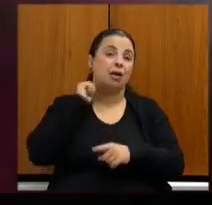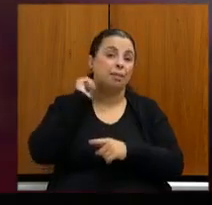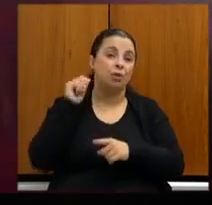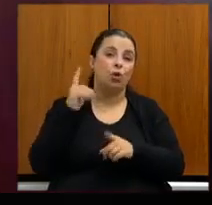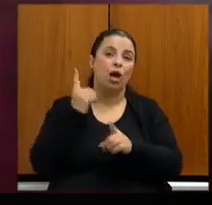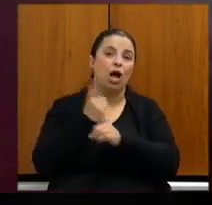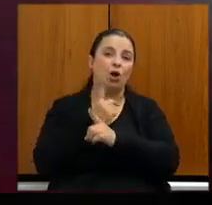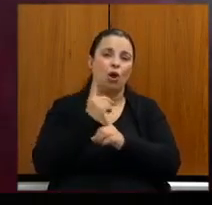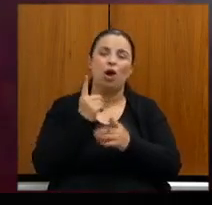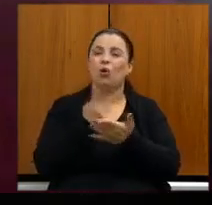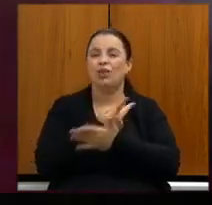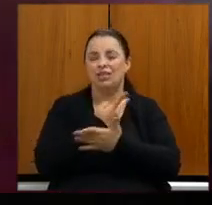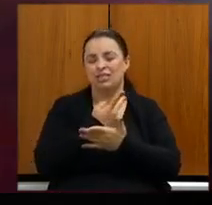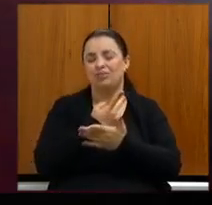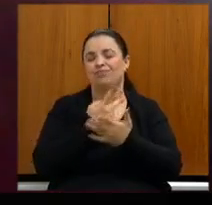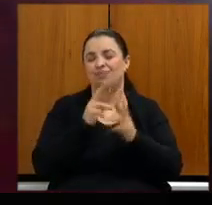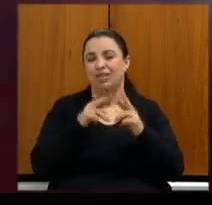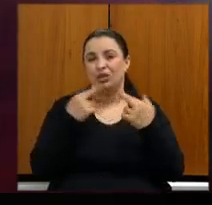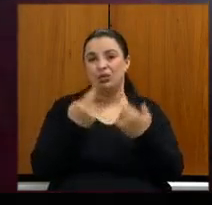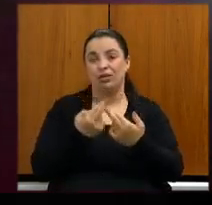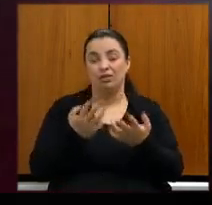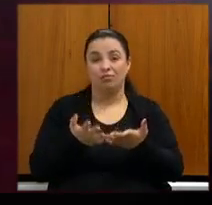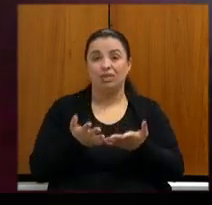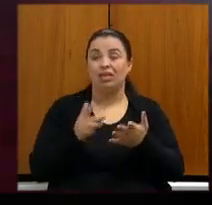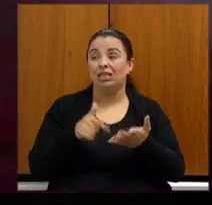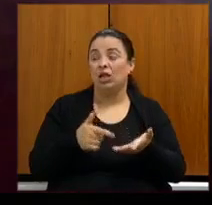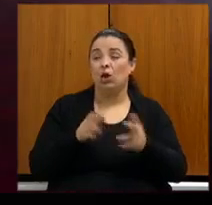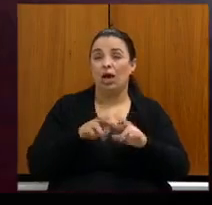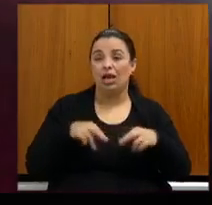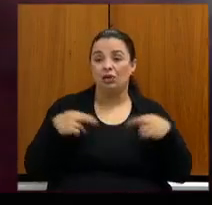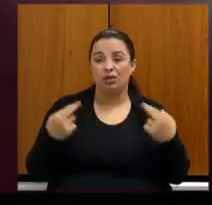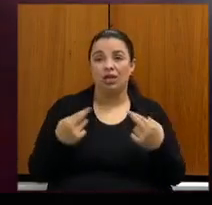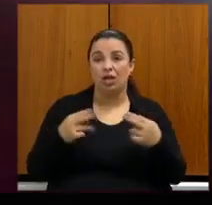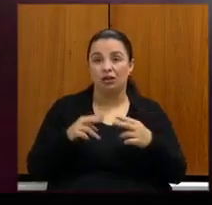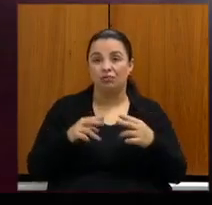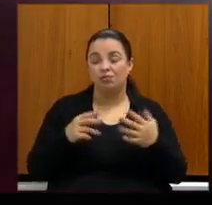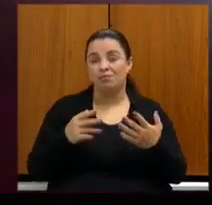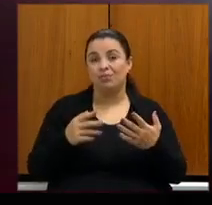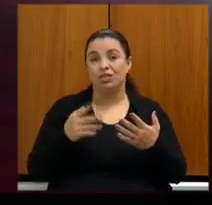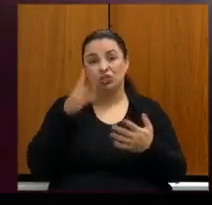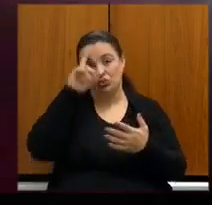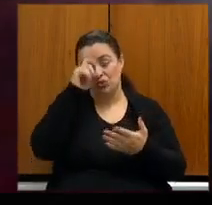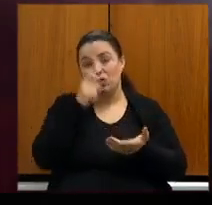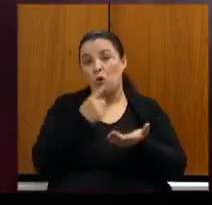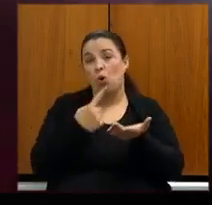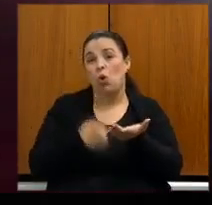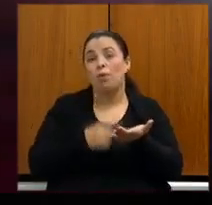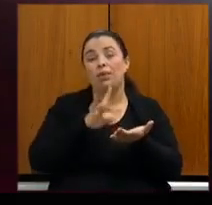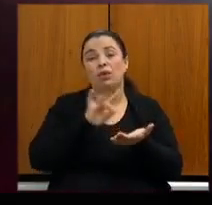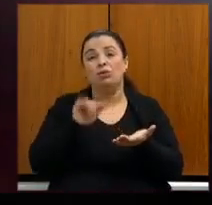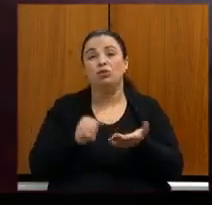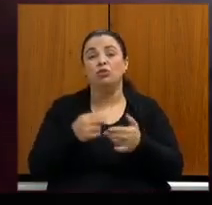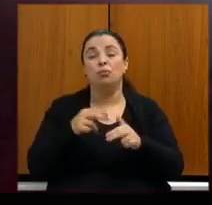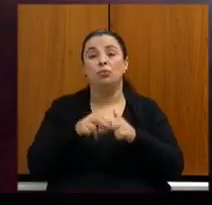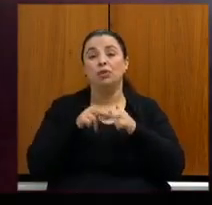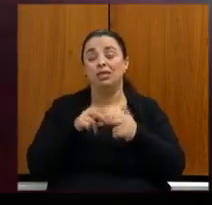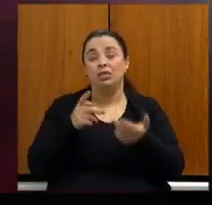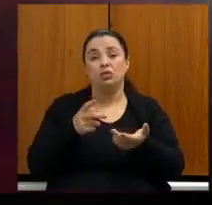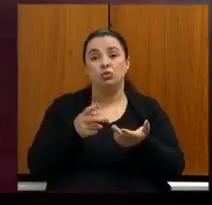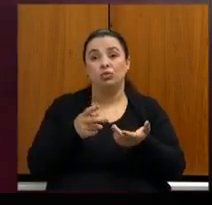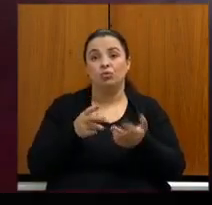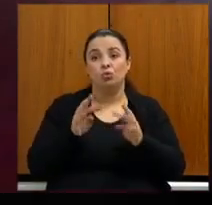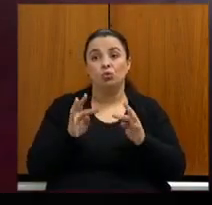se passam né porque a mesa não tem agenda são muitas demandas que a gente precisa de uma ampliação dessa equipe né